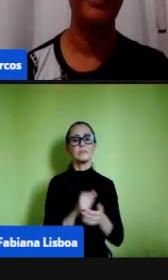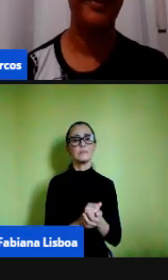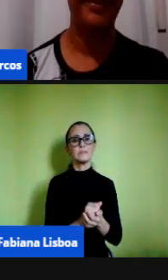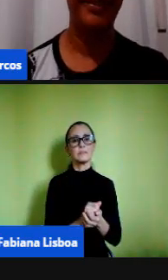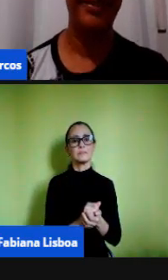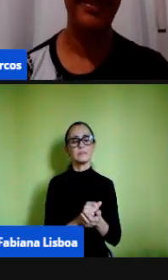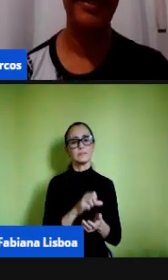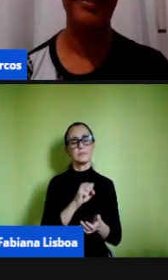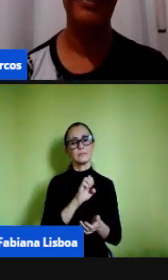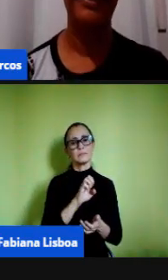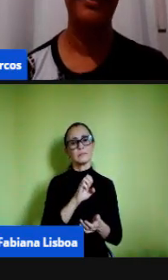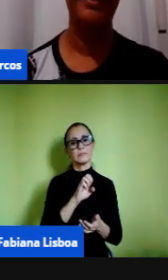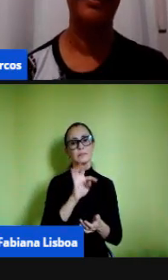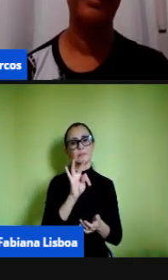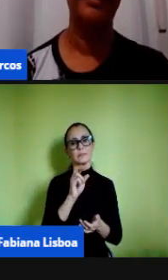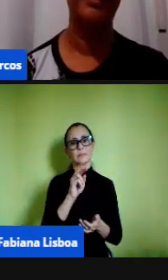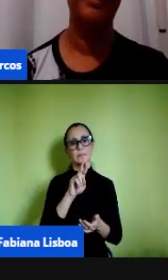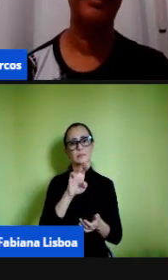CEMED.